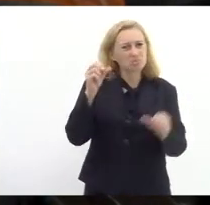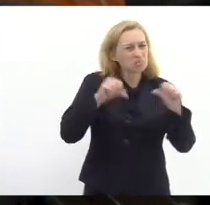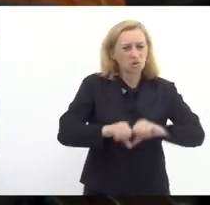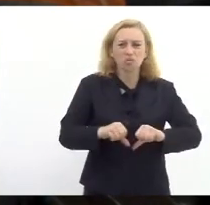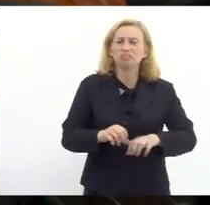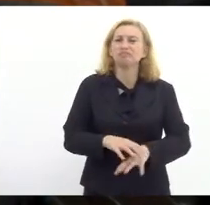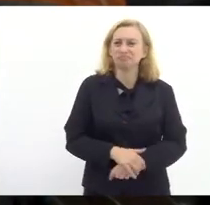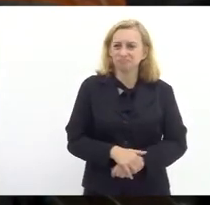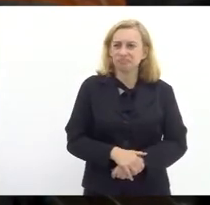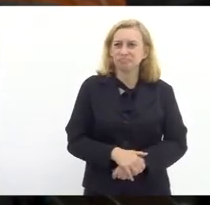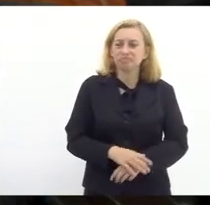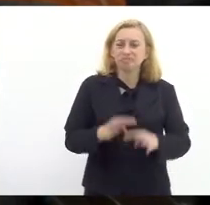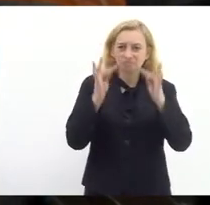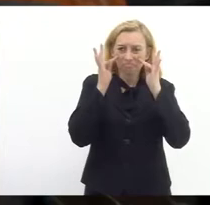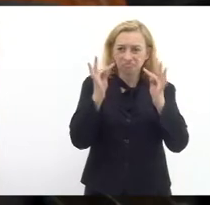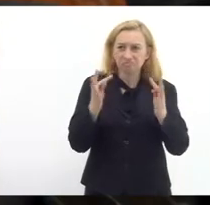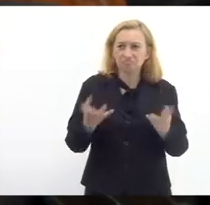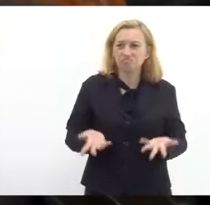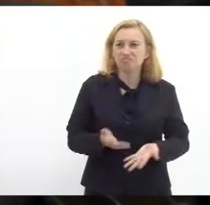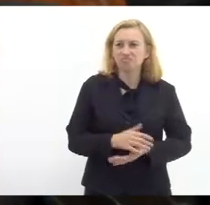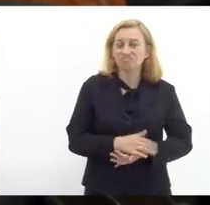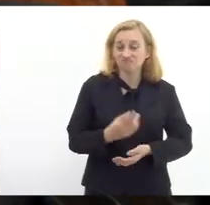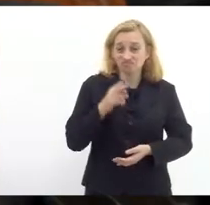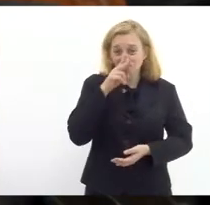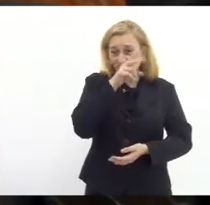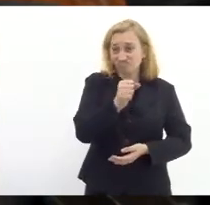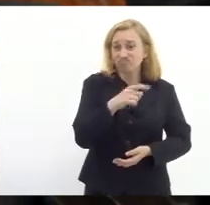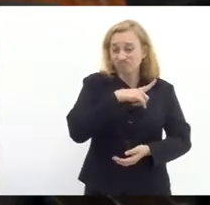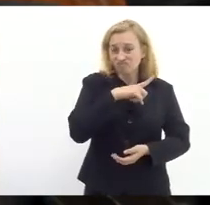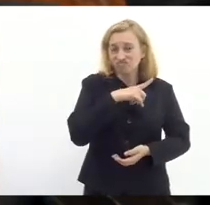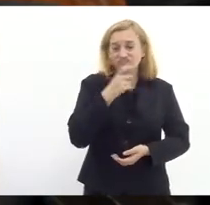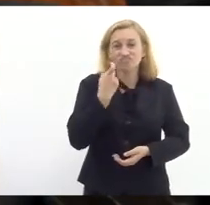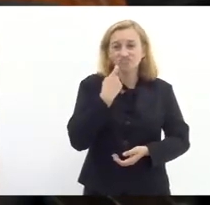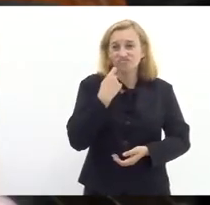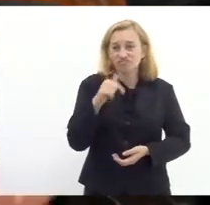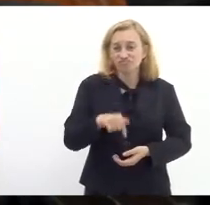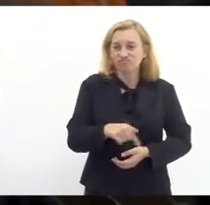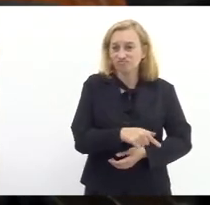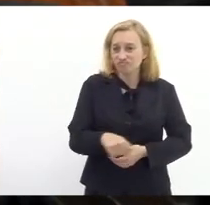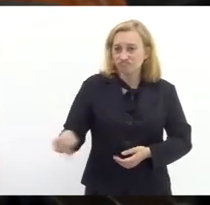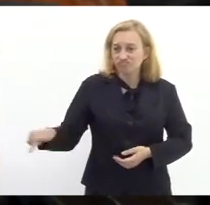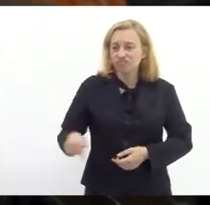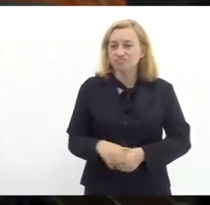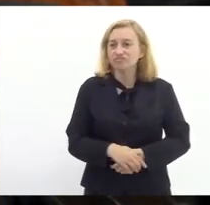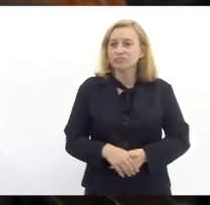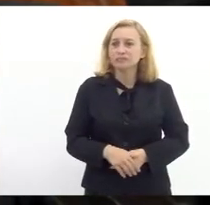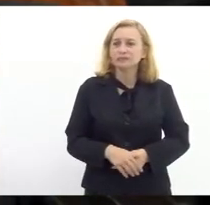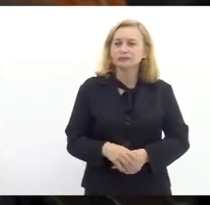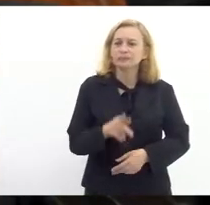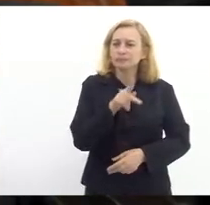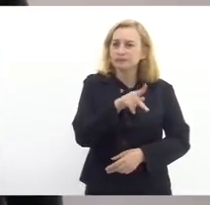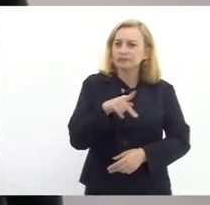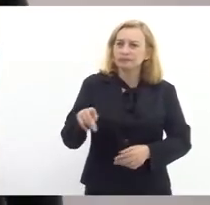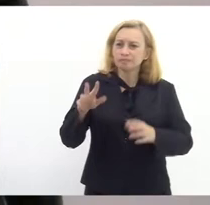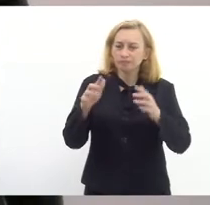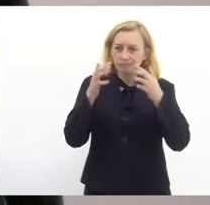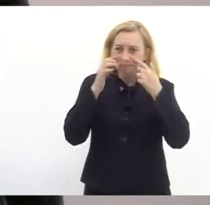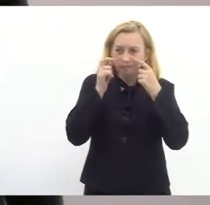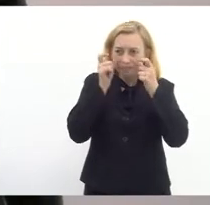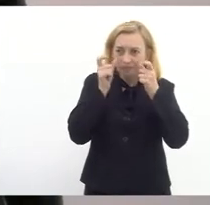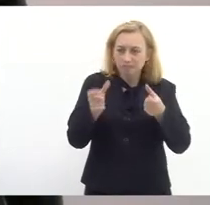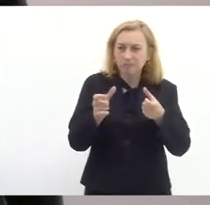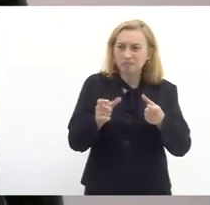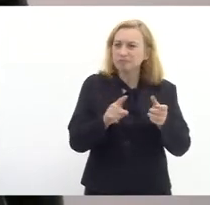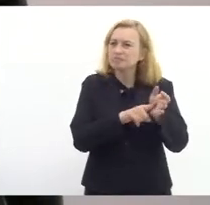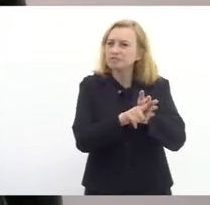muito ruim. Foi um testemunho forte que a gente teve na sexta-feira. Presidente, é porque me chamou a atenção que essa